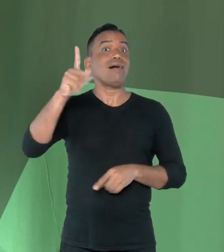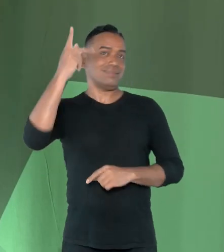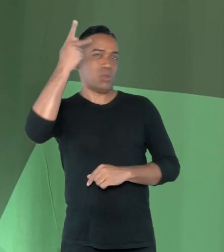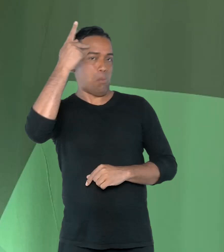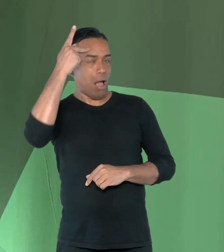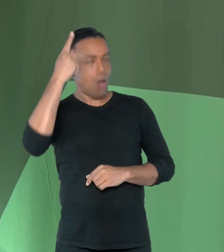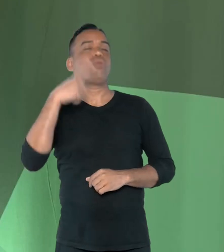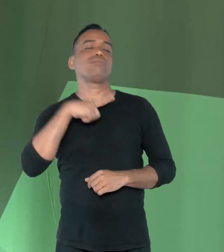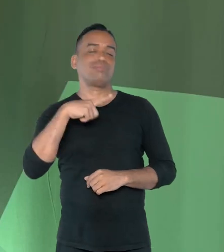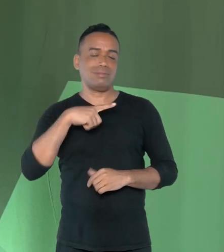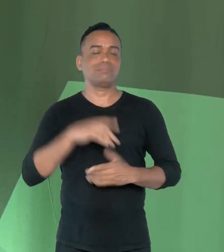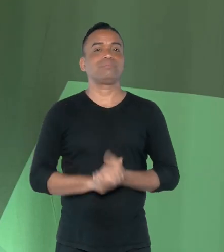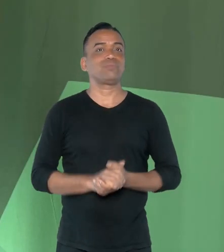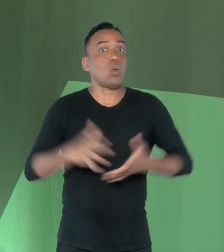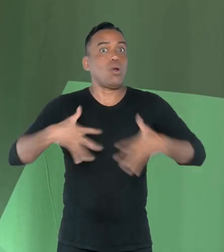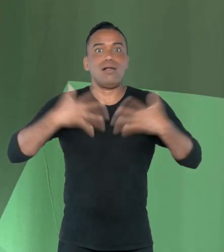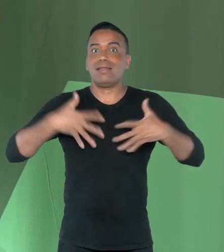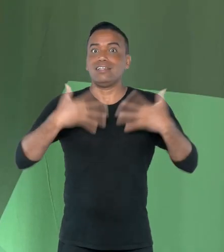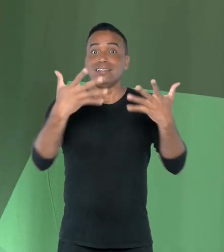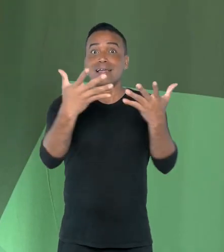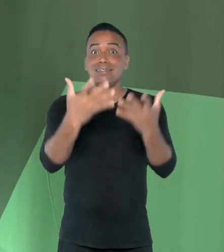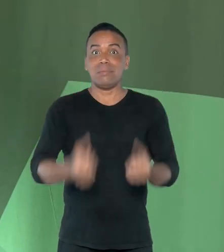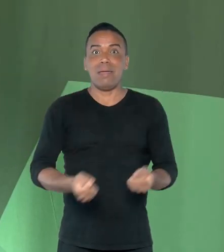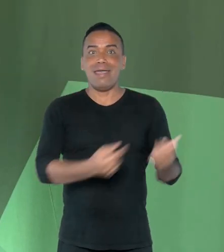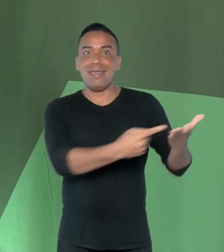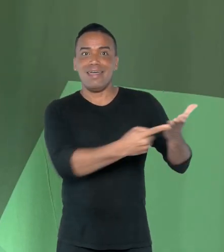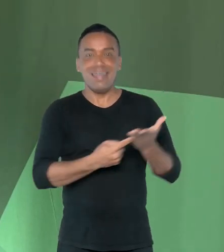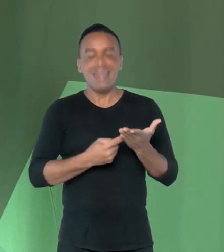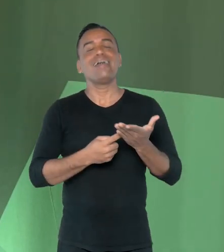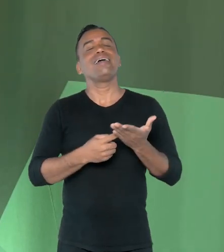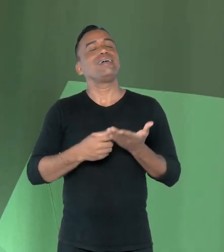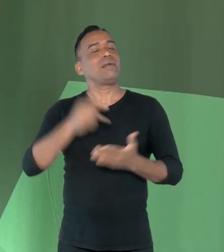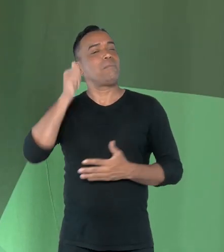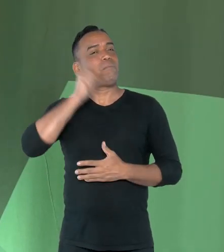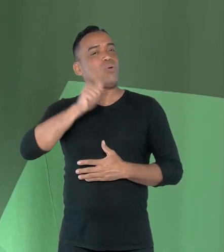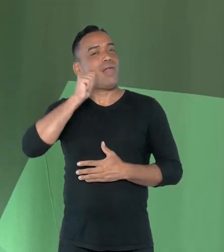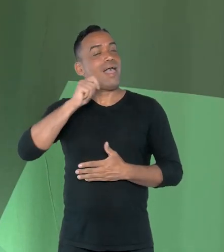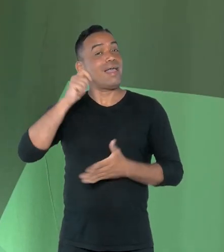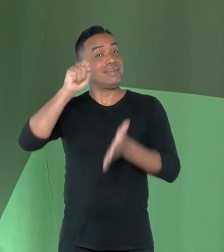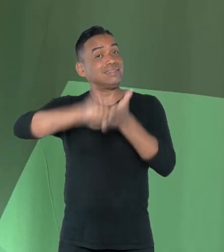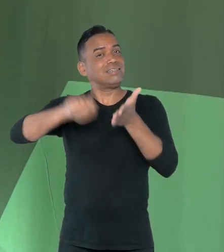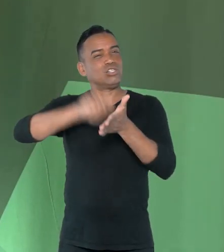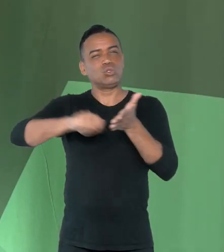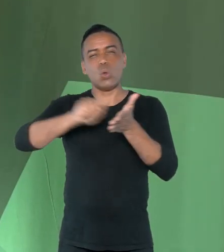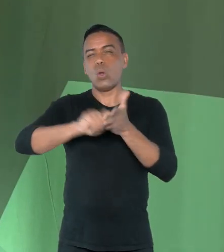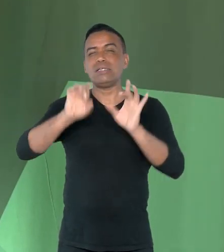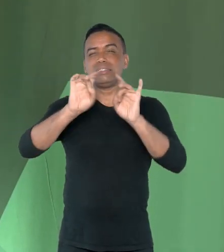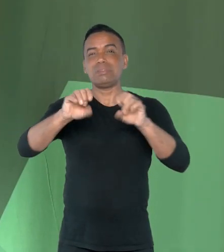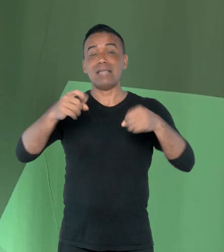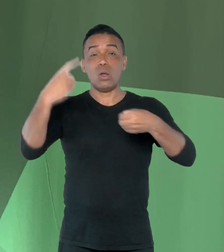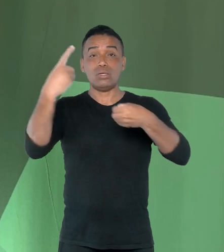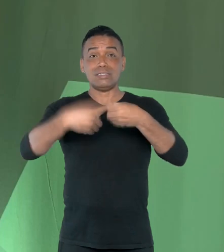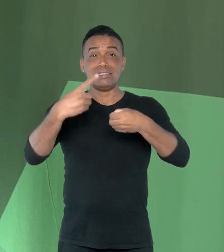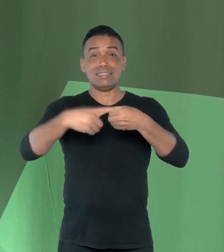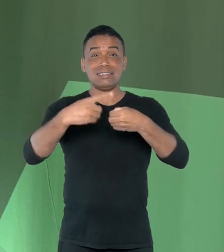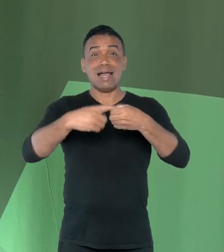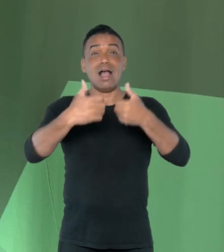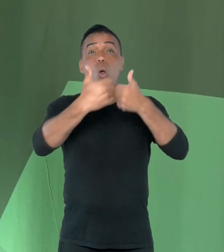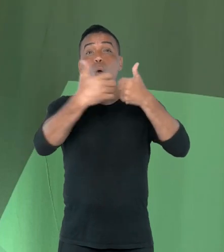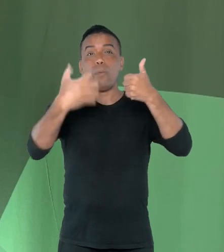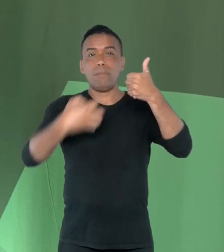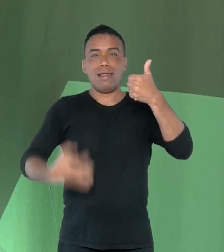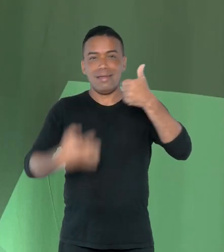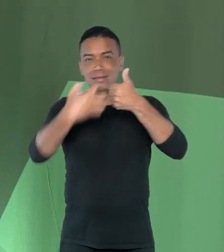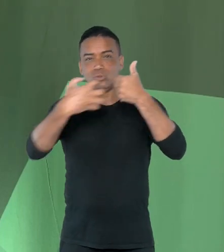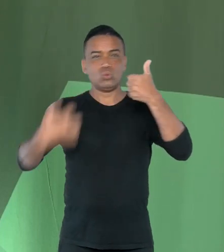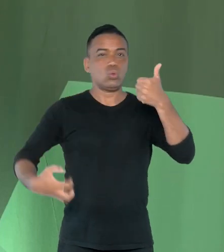Hoje a gente tem a alegria de receber aqui uma escritora muito especial da cidade de Ouro Preto, a Dalila Coelho.